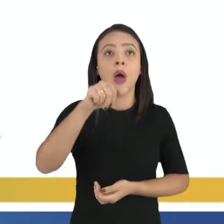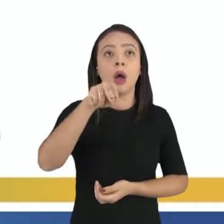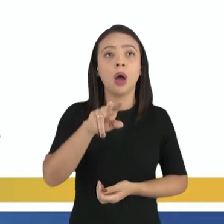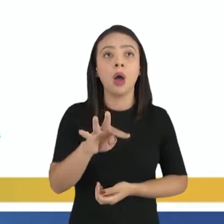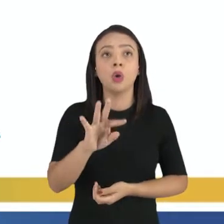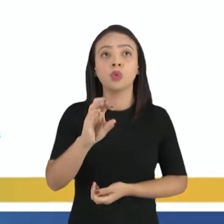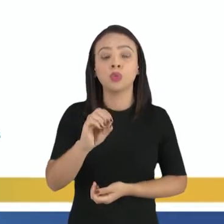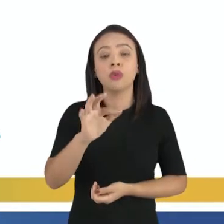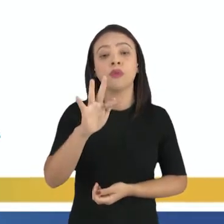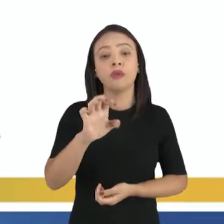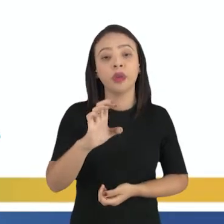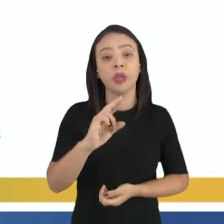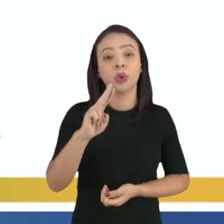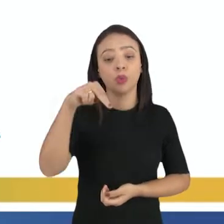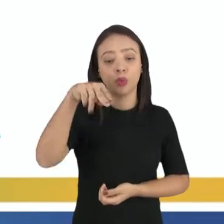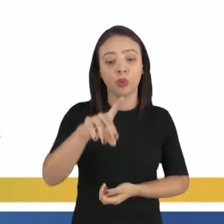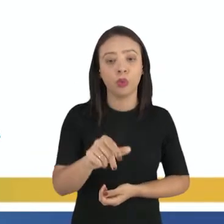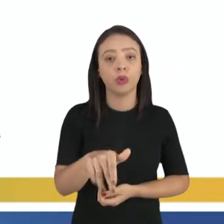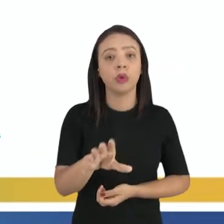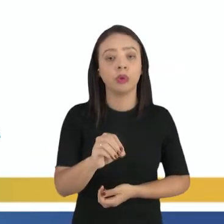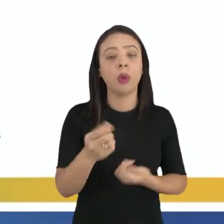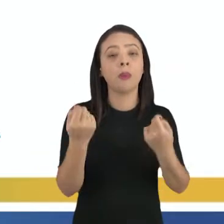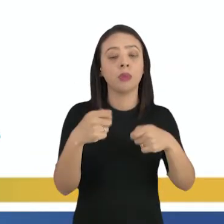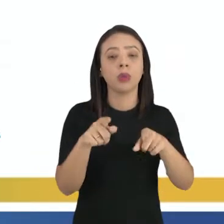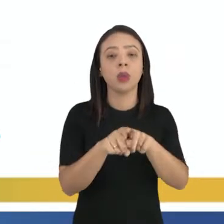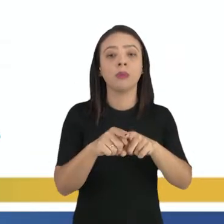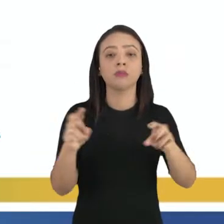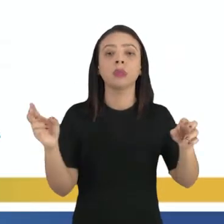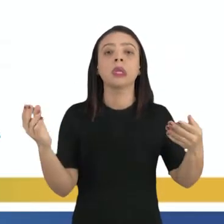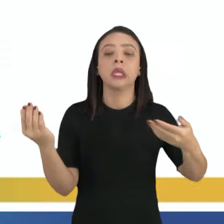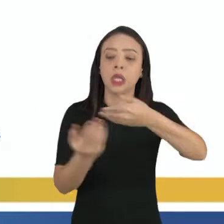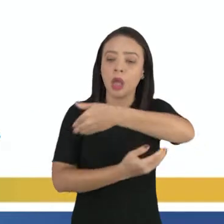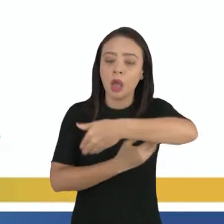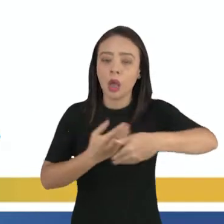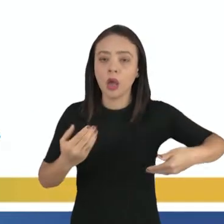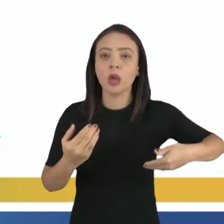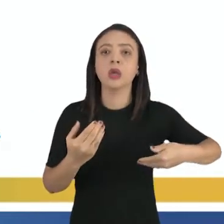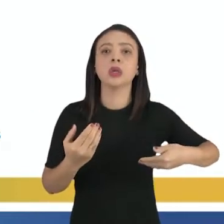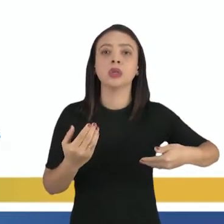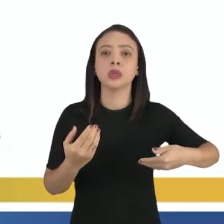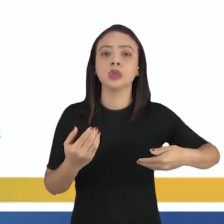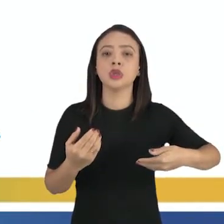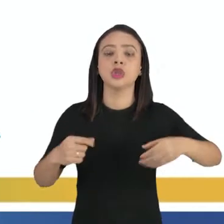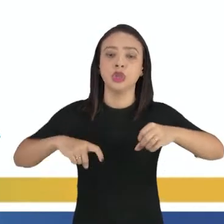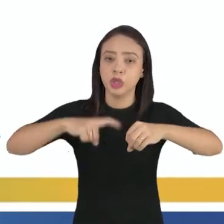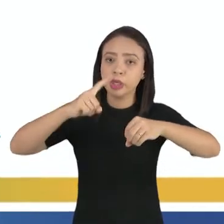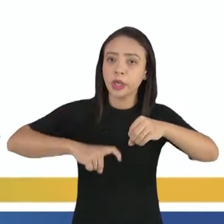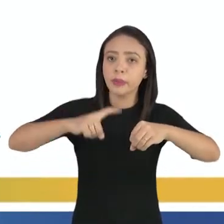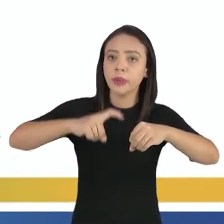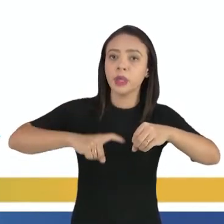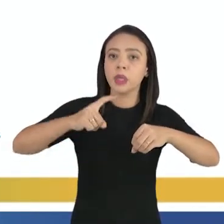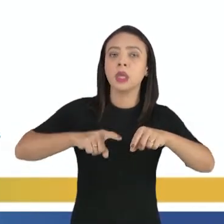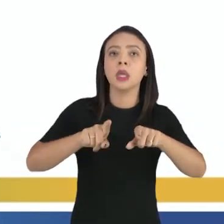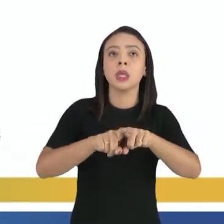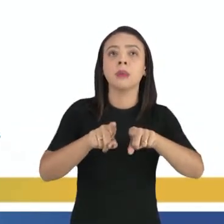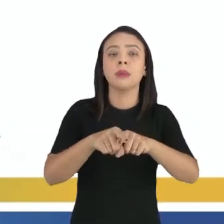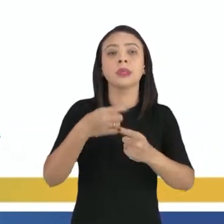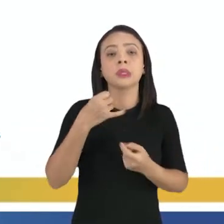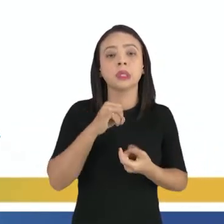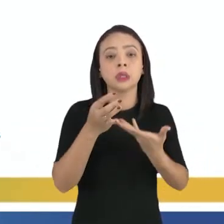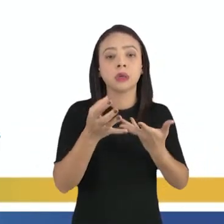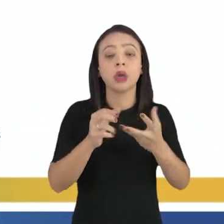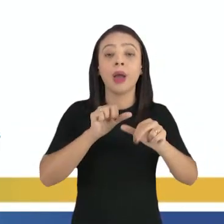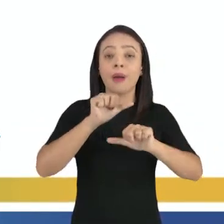autofecundação. Nesse caso, existe a troca de gametas, né? E quando a gente, por exemplo, quer aumentar